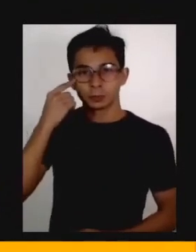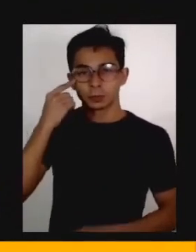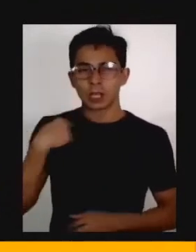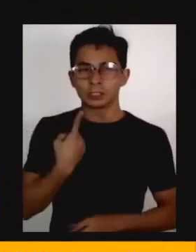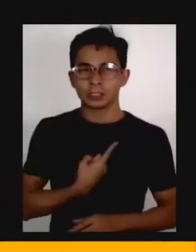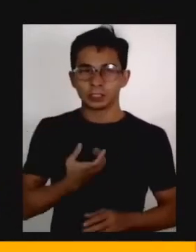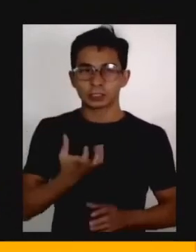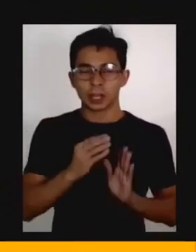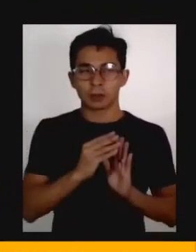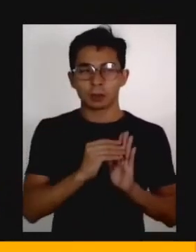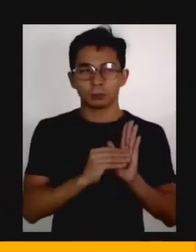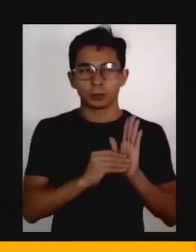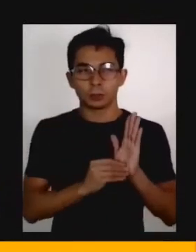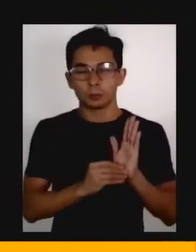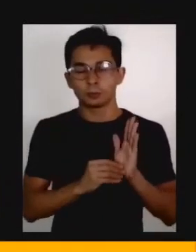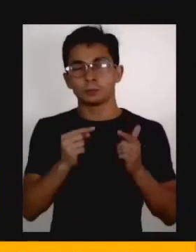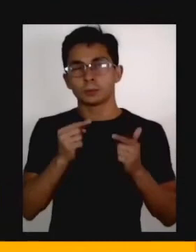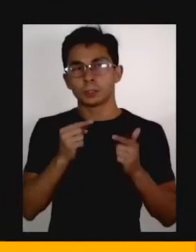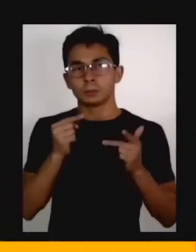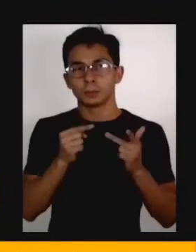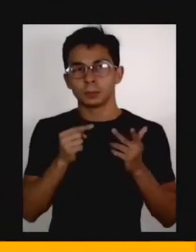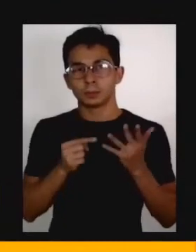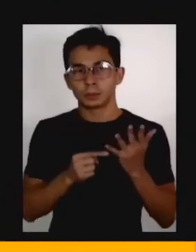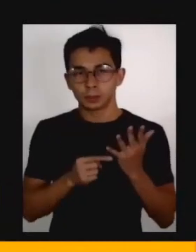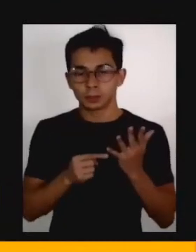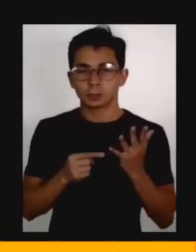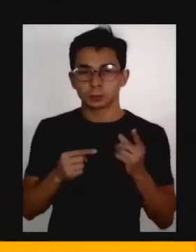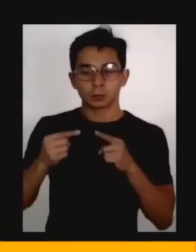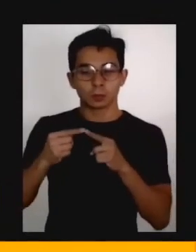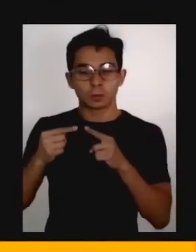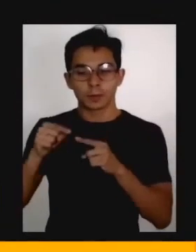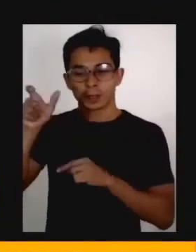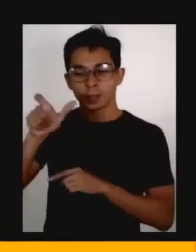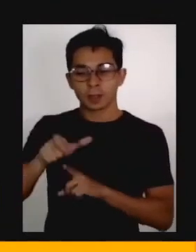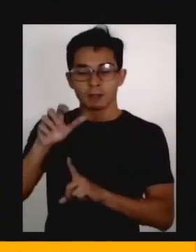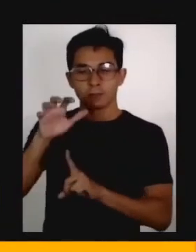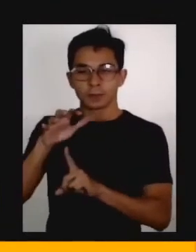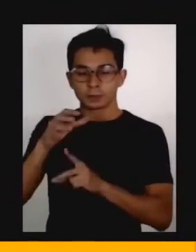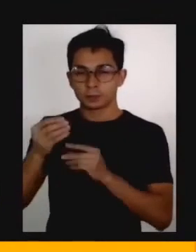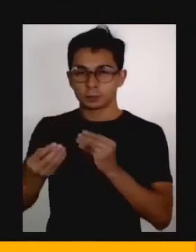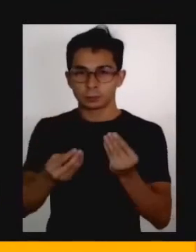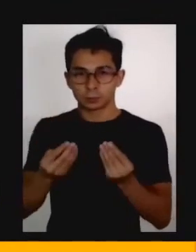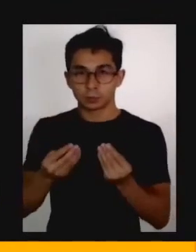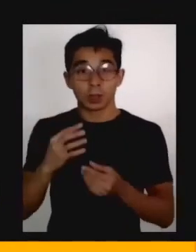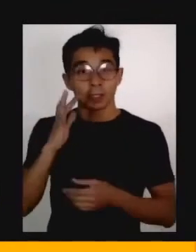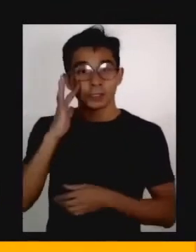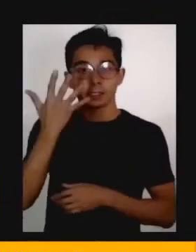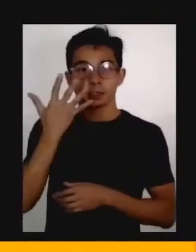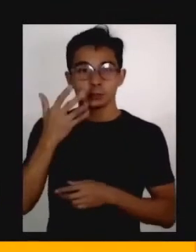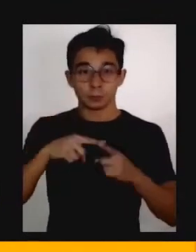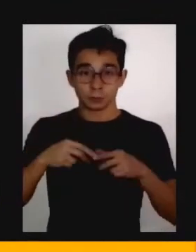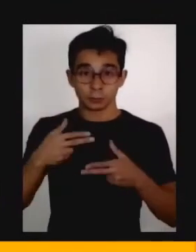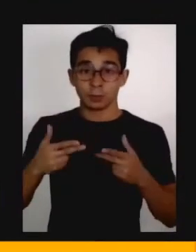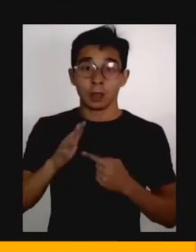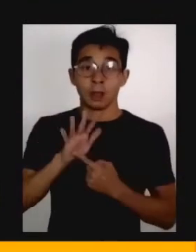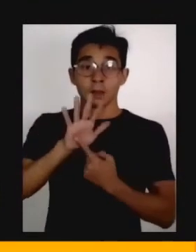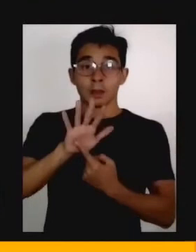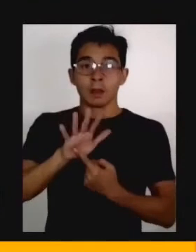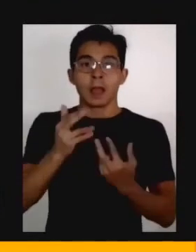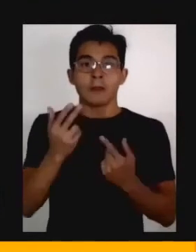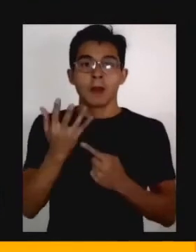gostaria de ser gerado, a gente resolveu fazer a apresentação do produto numa galeria de arte,